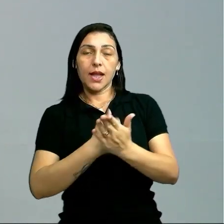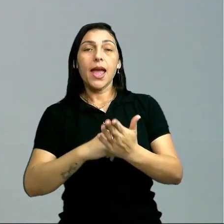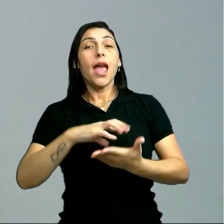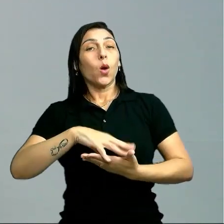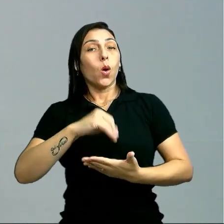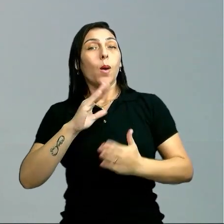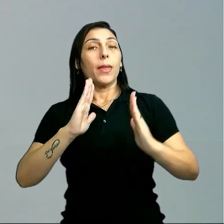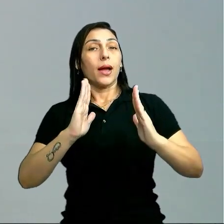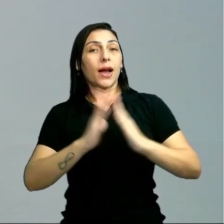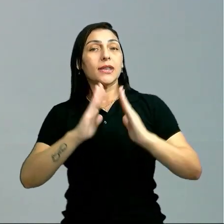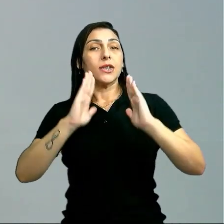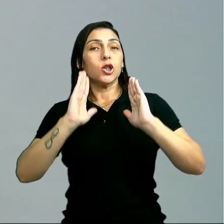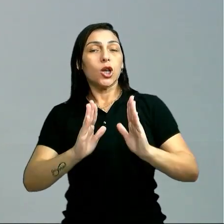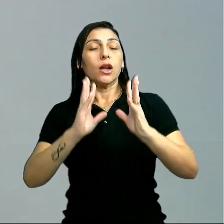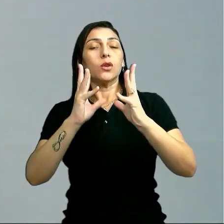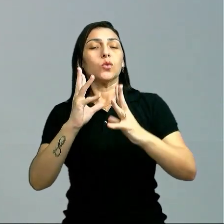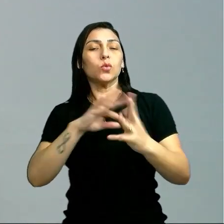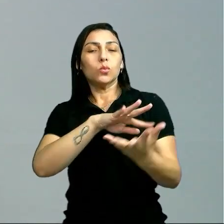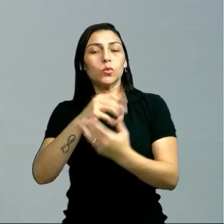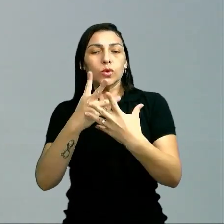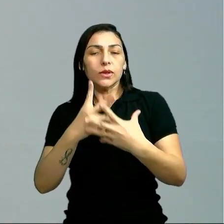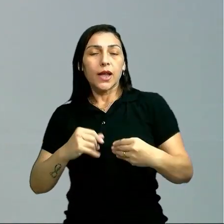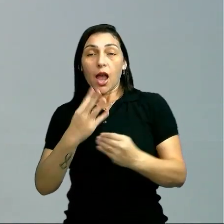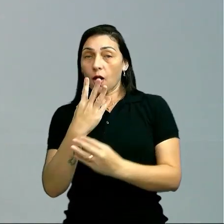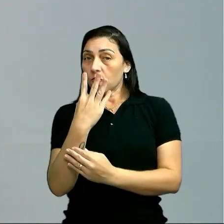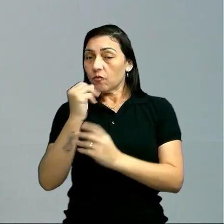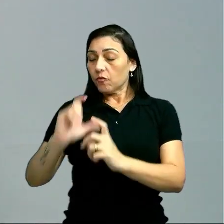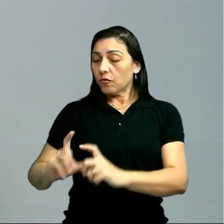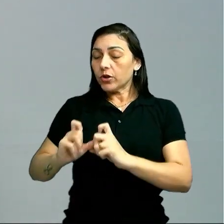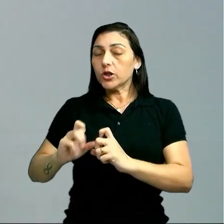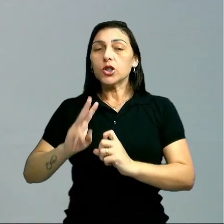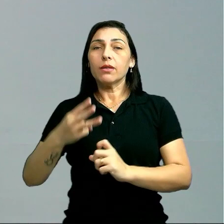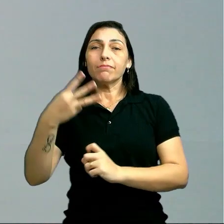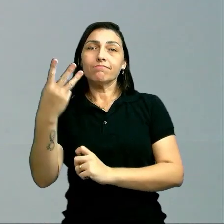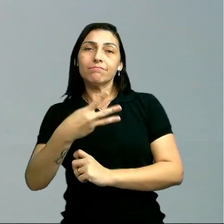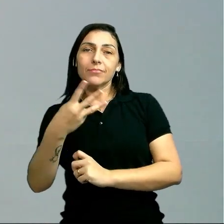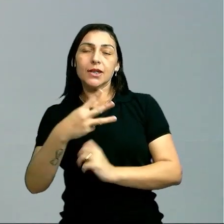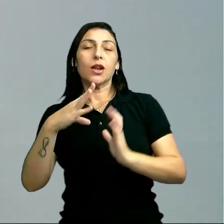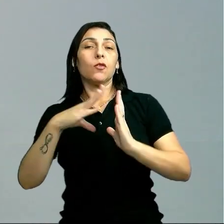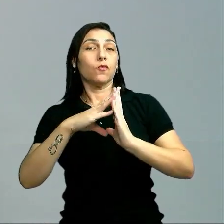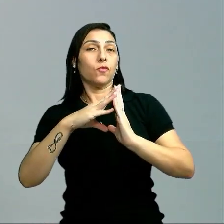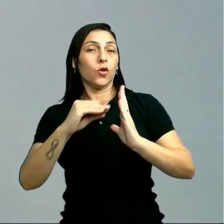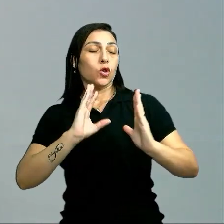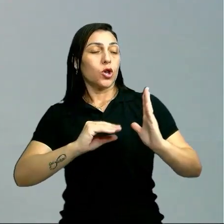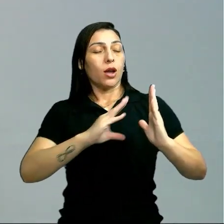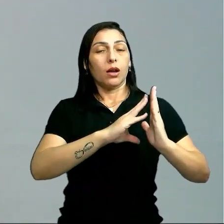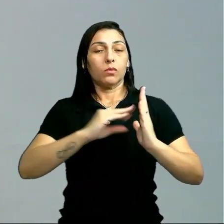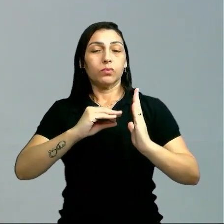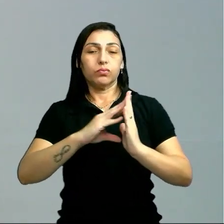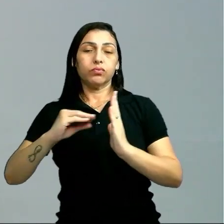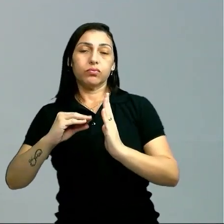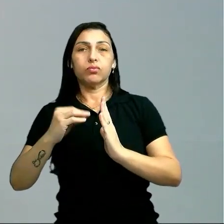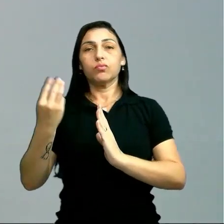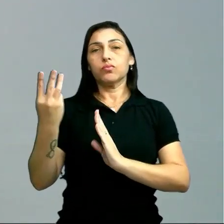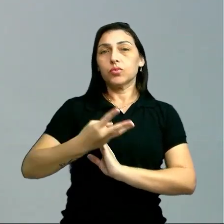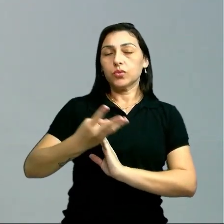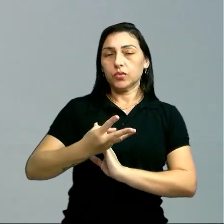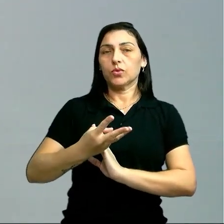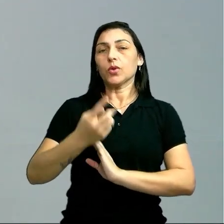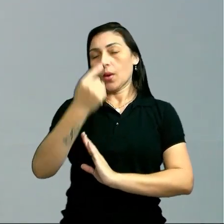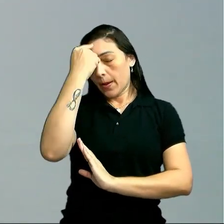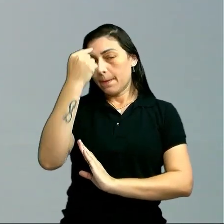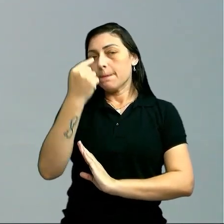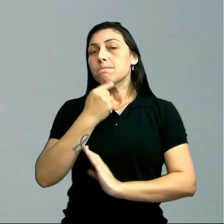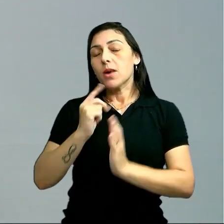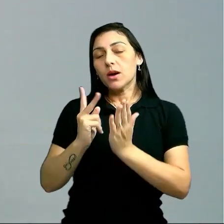casa que já está no mundo sensível. E a foto que você tirou no celular é foto de uma coisa que já é foto, que já é uma